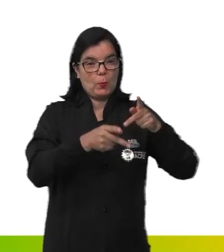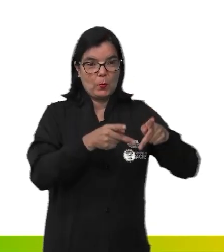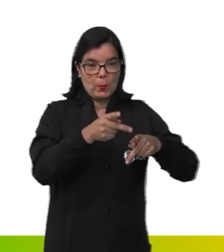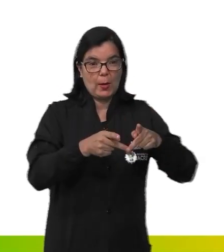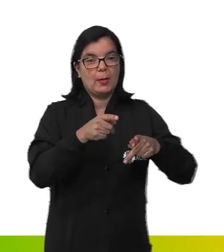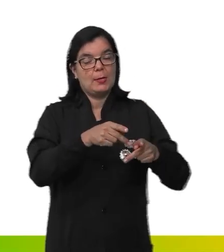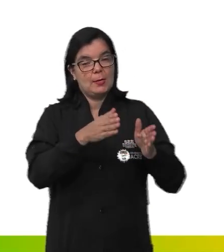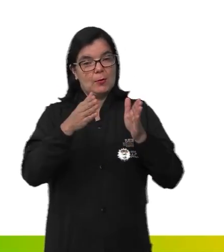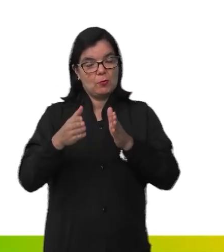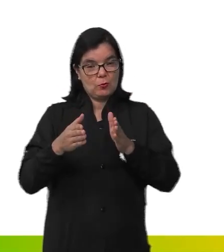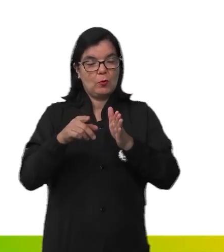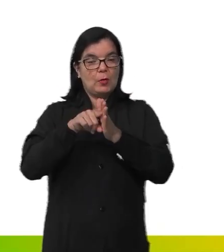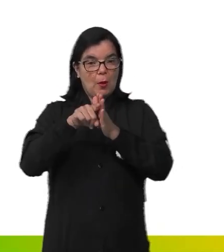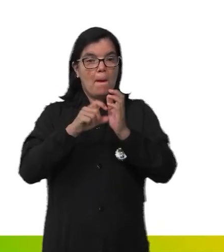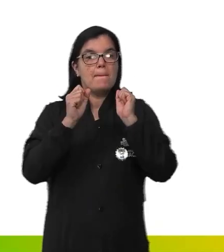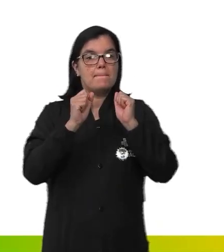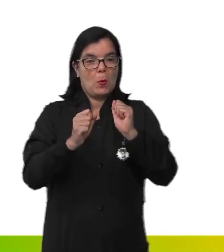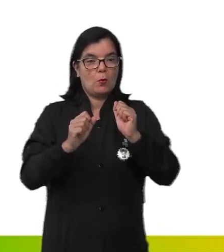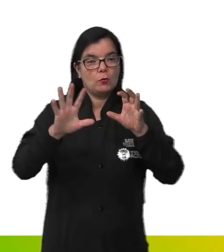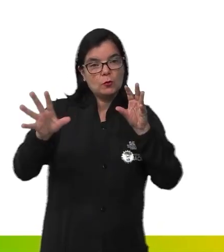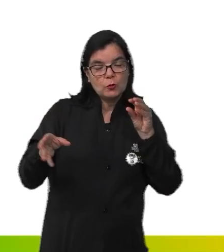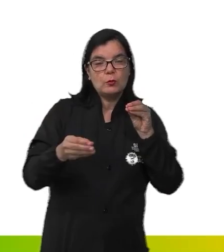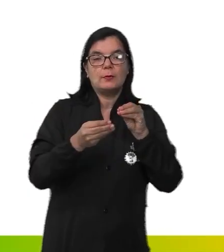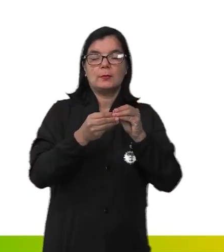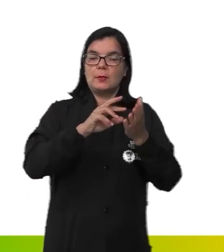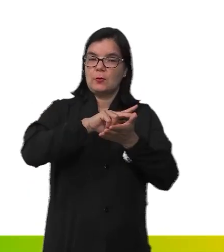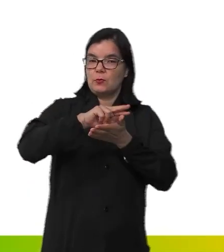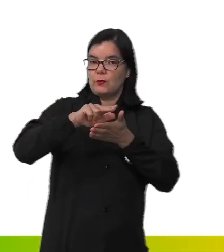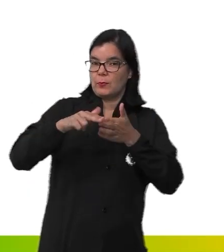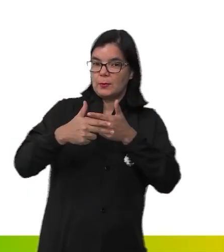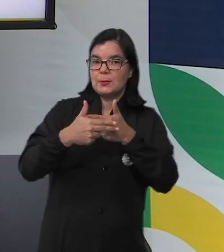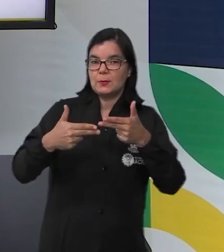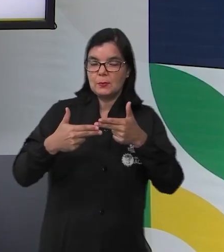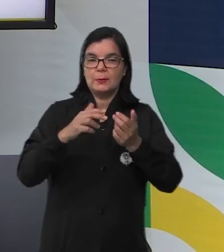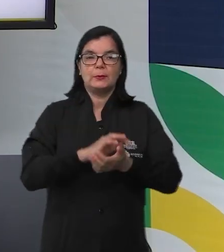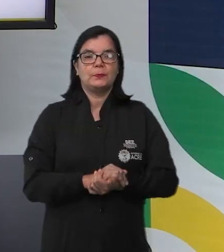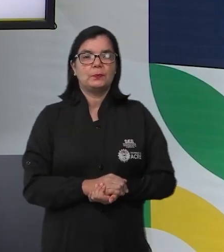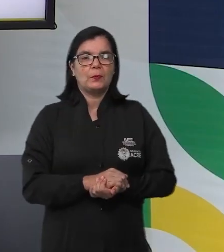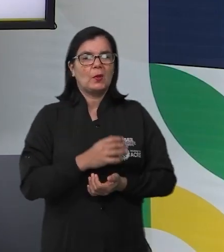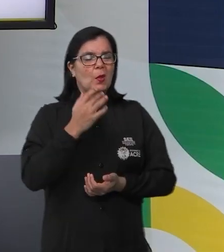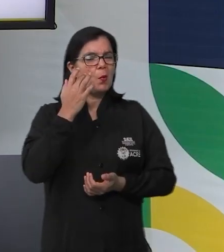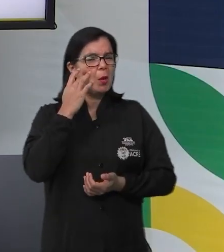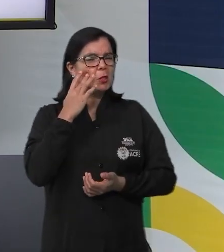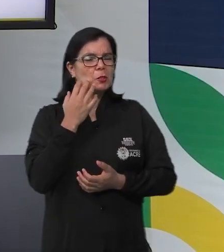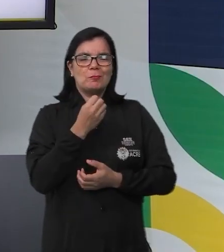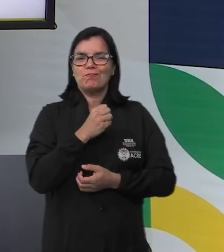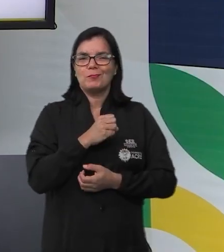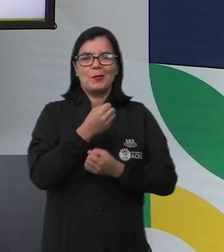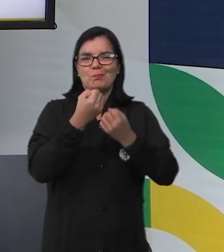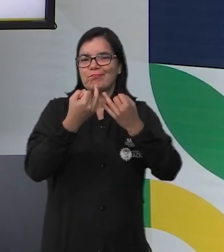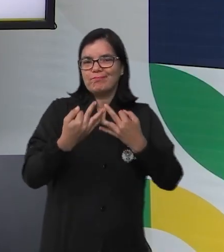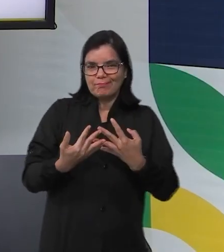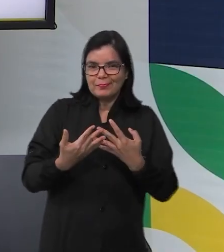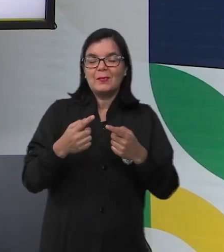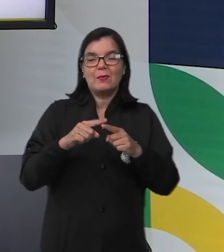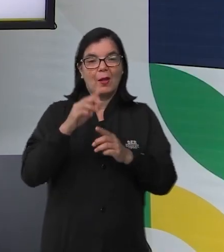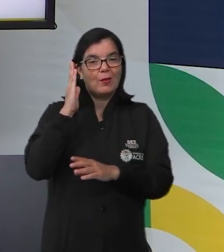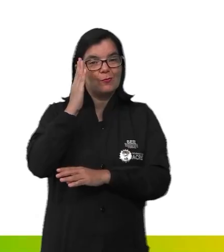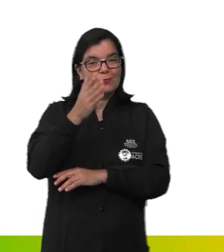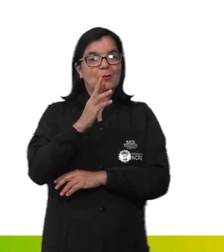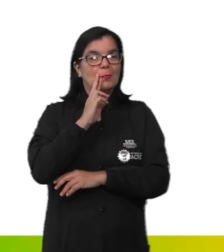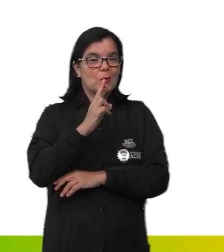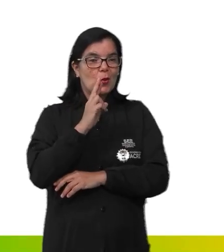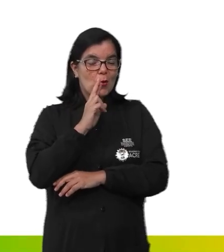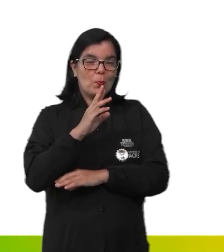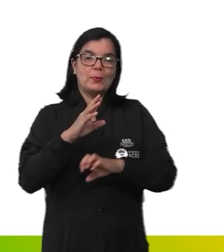conhecimento popular e científico pode se complementar em diversas situações. Pessoal, acho que não tem nem muito o que falar, acho que a gente já vai até direto mesmo